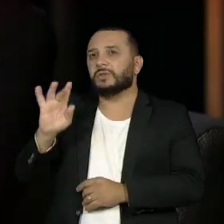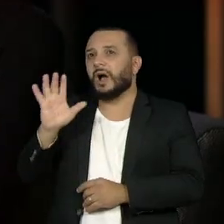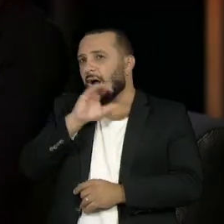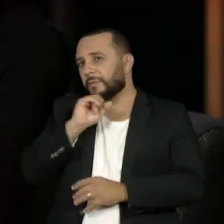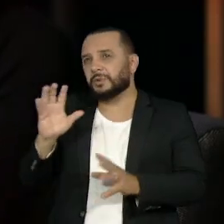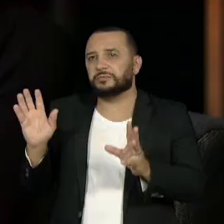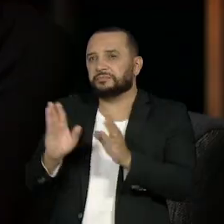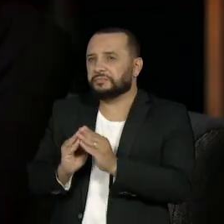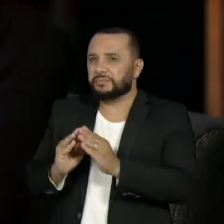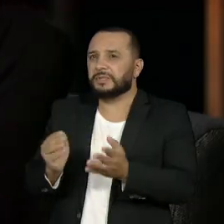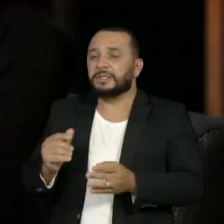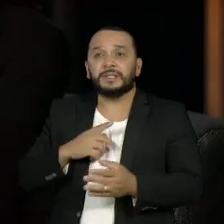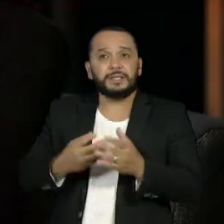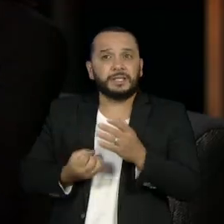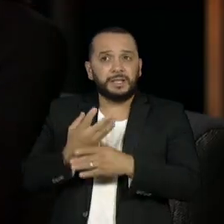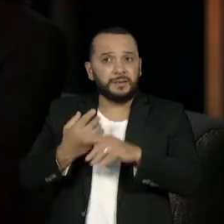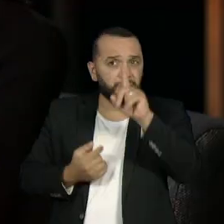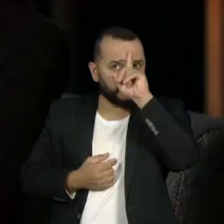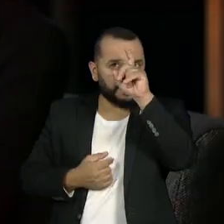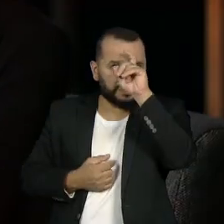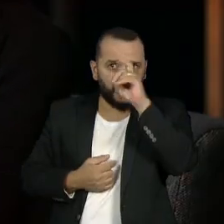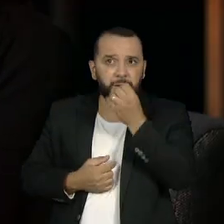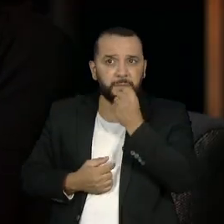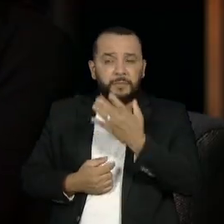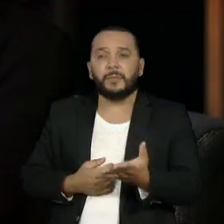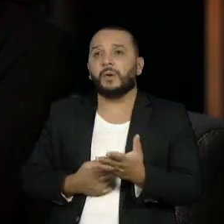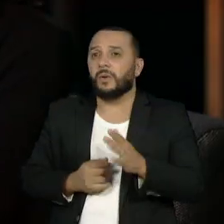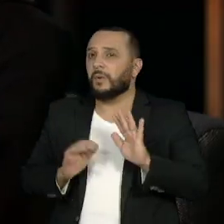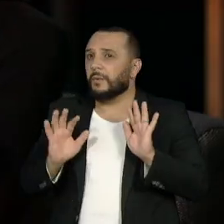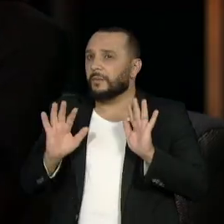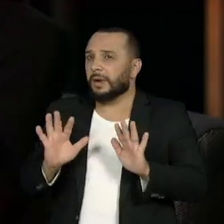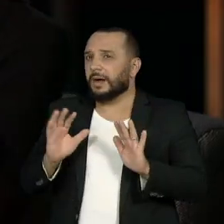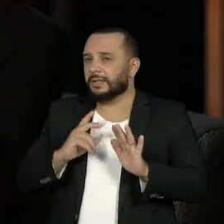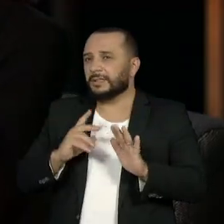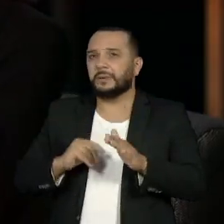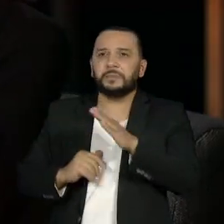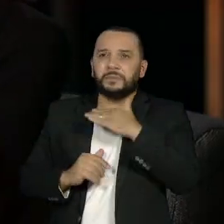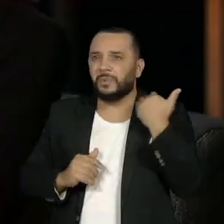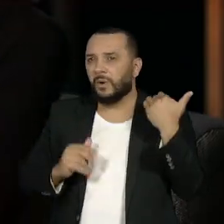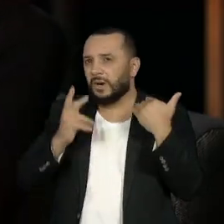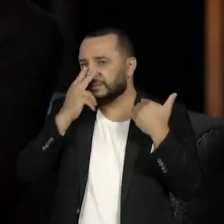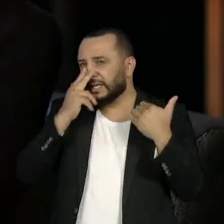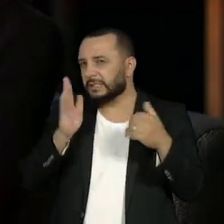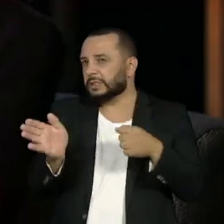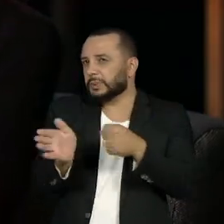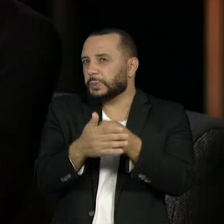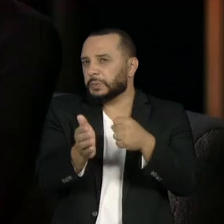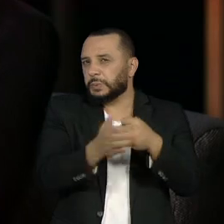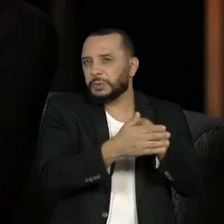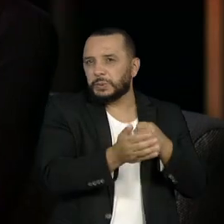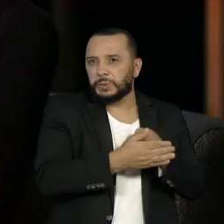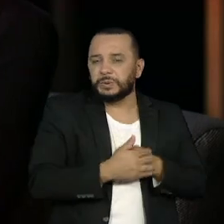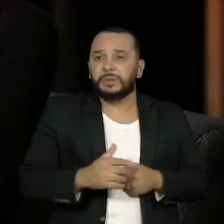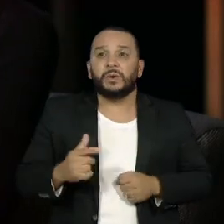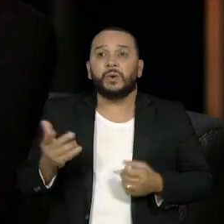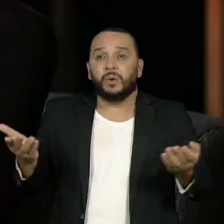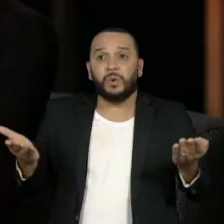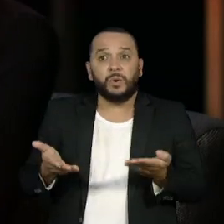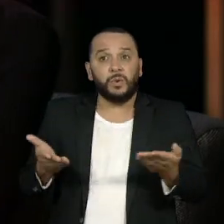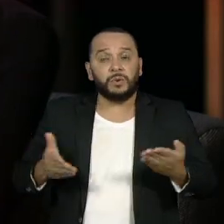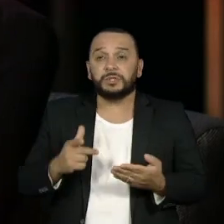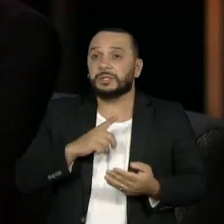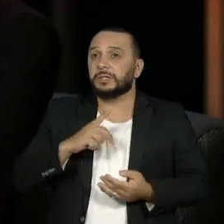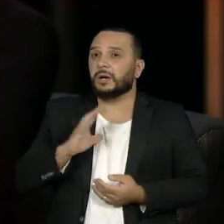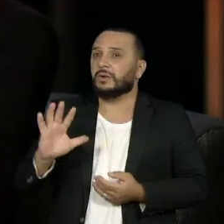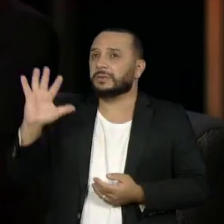pequenos queremos hospitais que são muito bons mas alguma maneira eles escondem também a doença Então o que acontece na